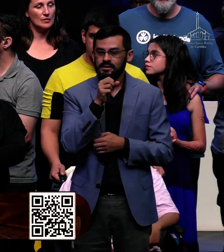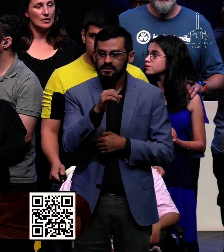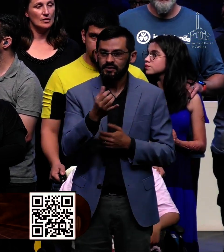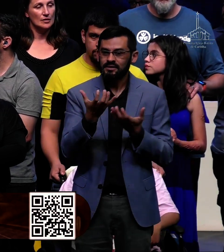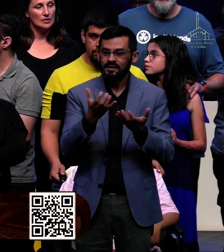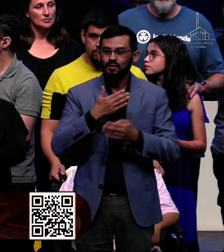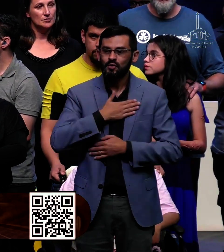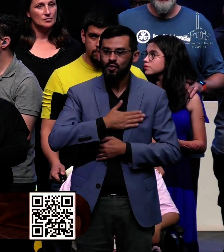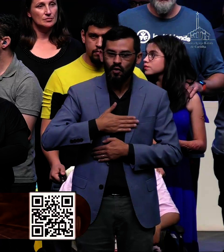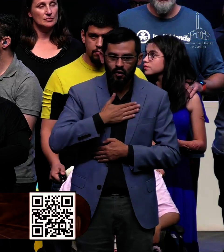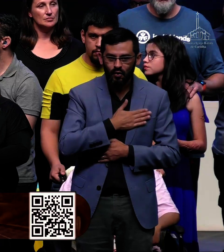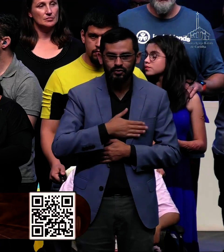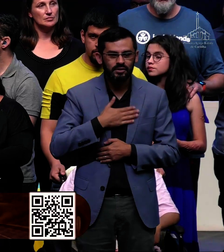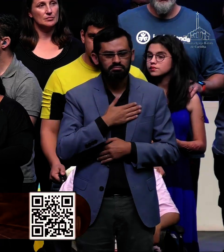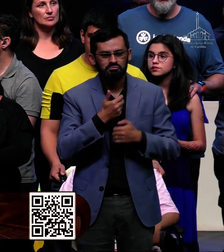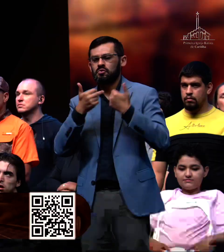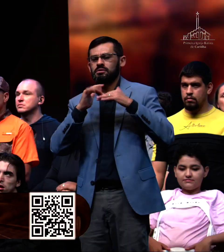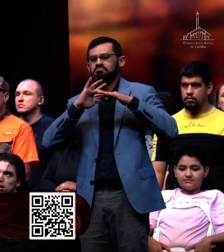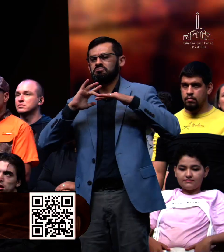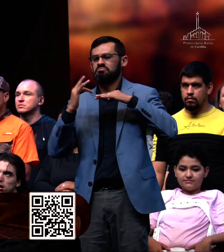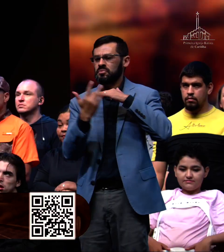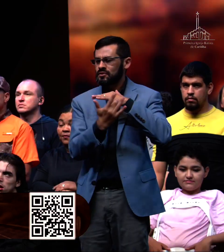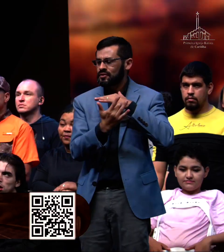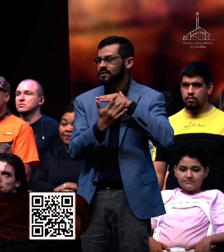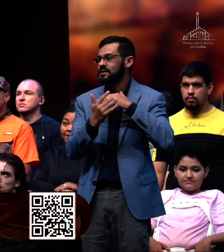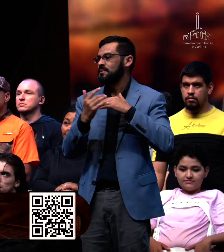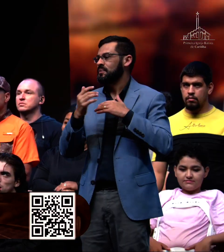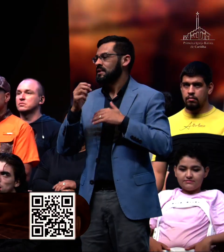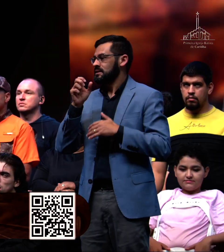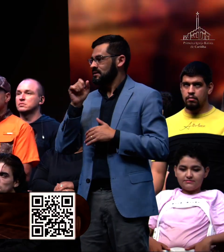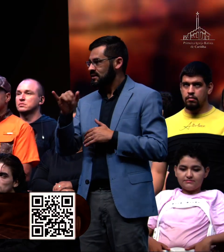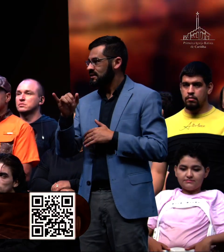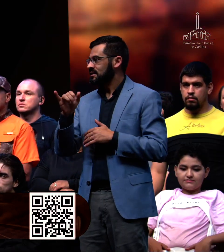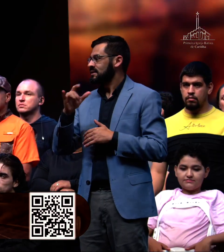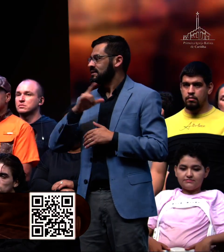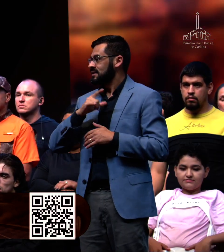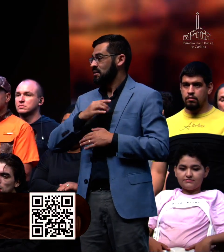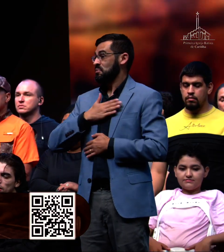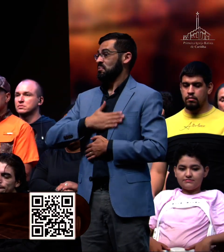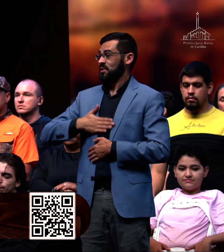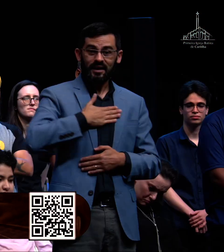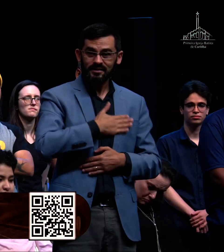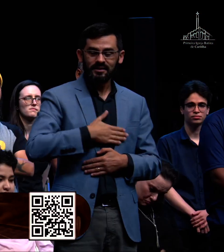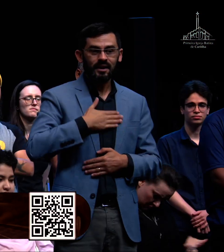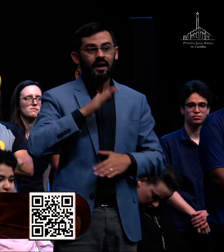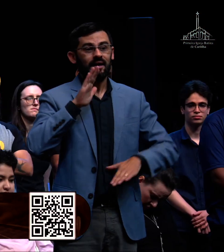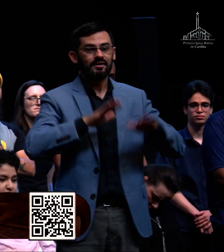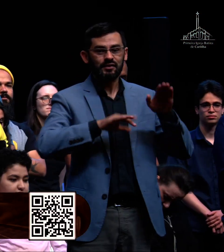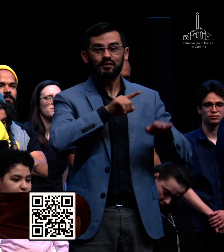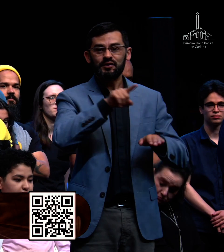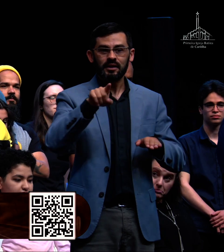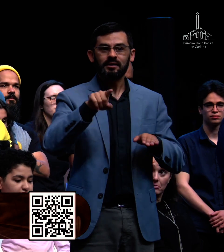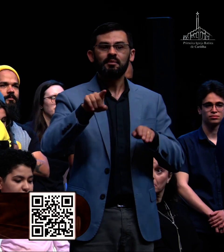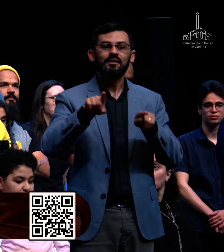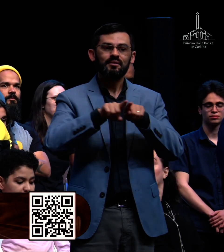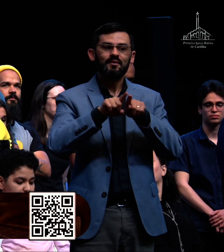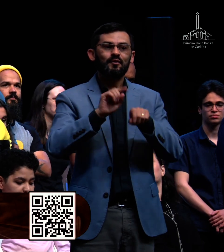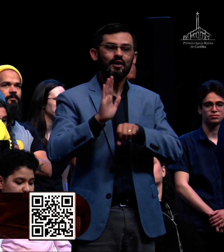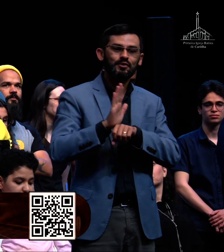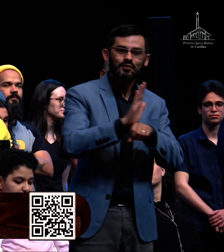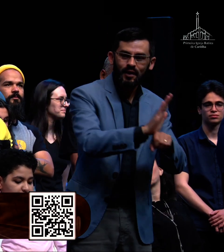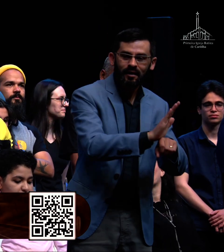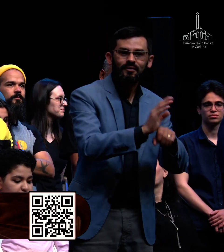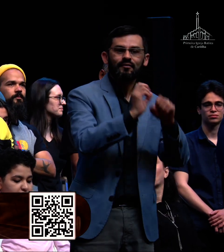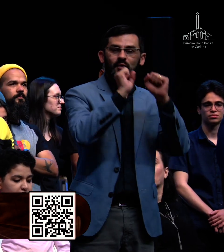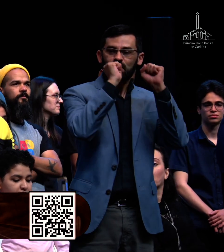de trabalhar com mídias sociais, se você tem prazer nisso, de repente você vai ser um ajudante, você